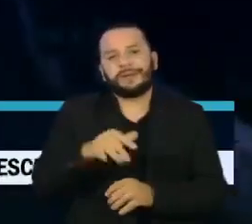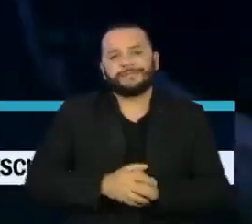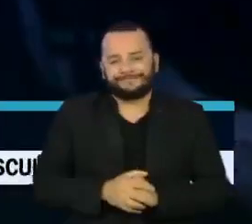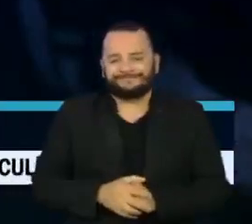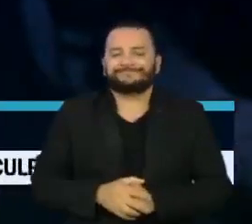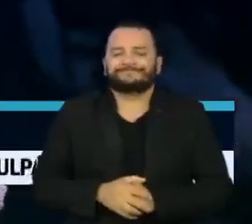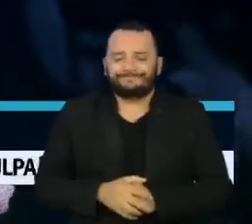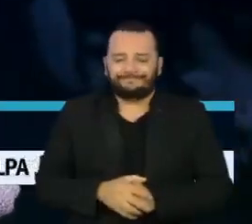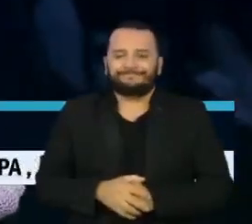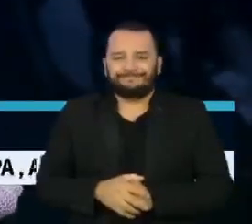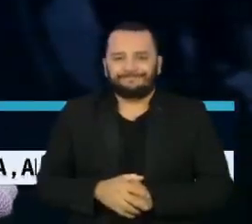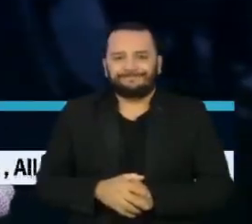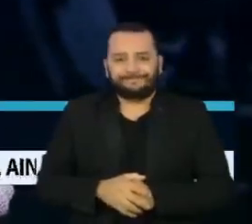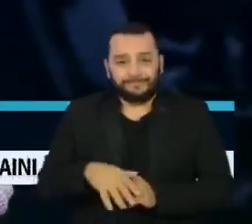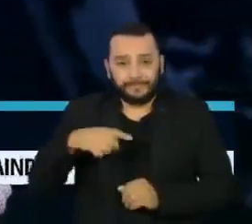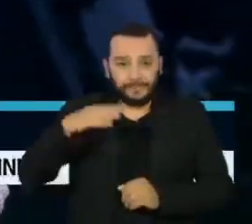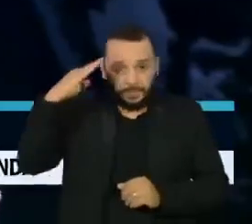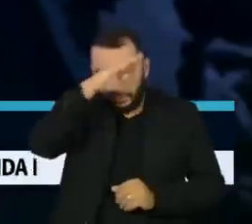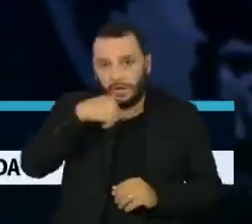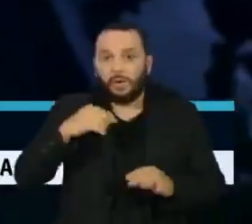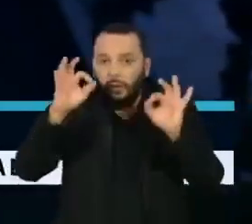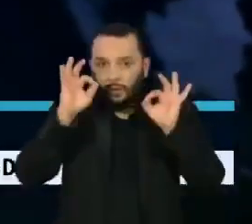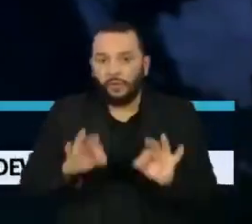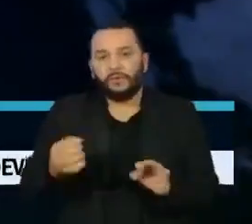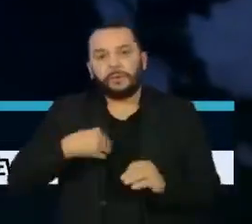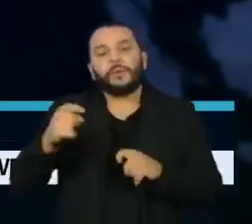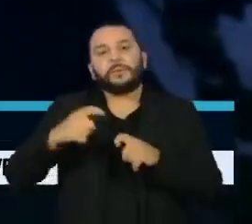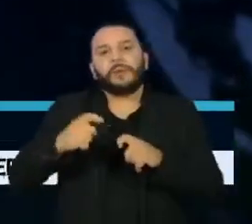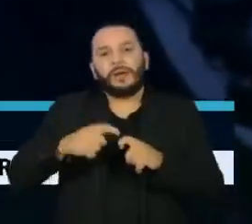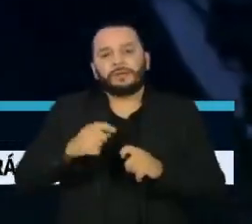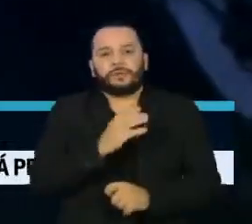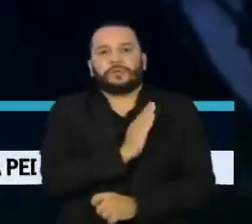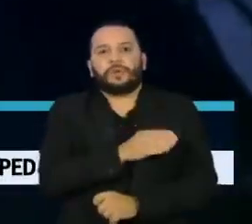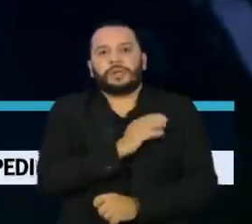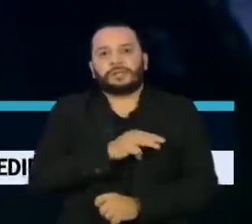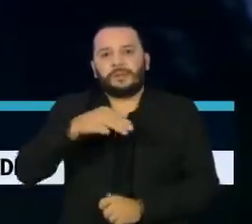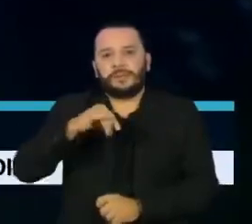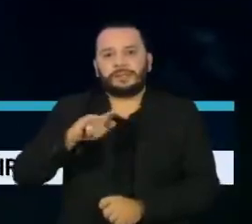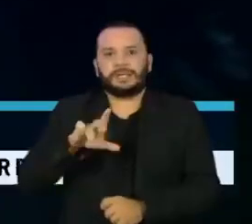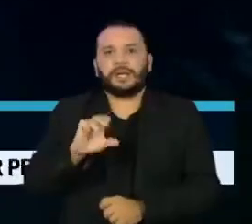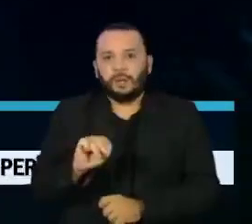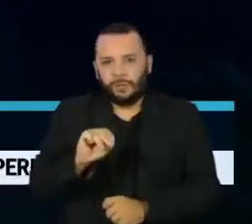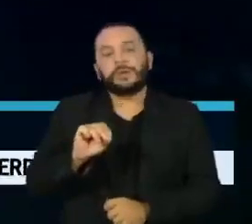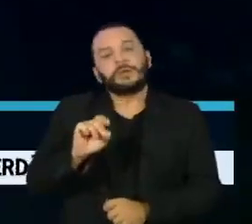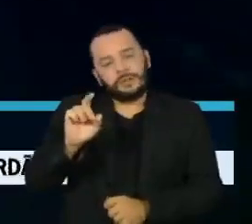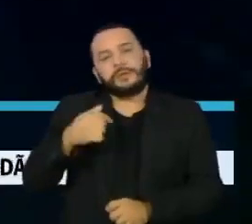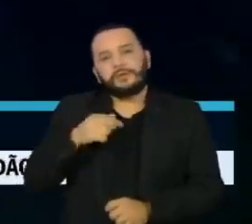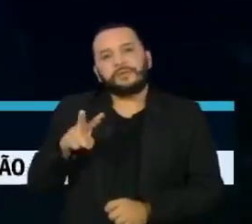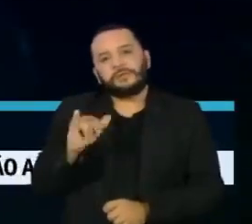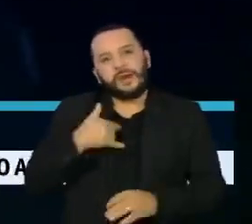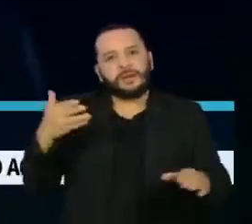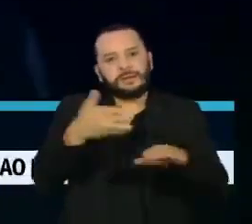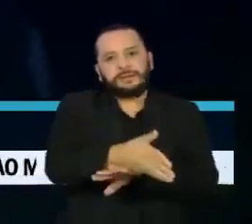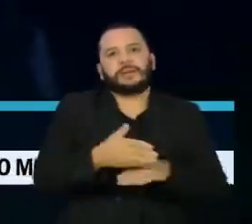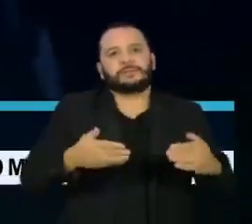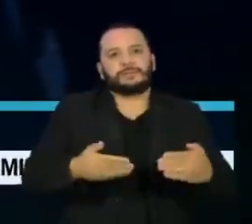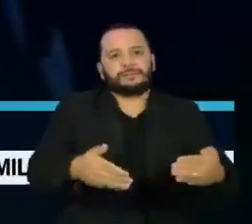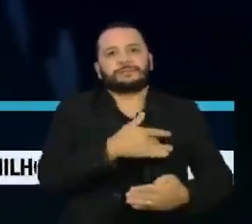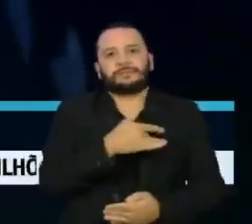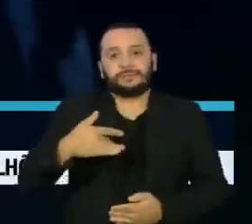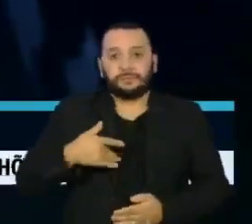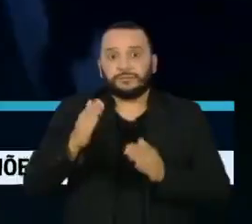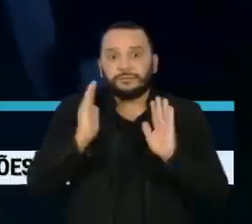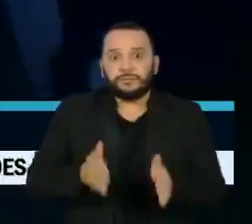Agora há pouco, o presidente Jair Bolsonaro confirmou o nome do médico cardiologista Marcelo Queiroga para o comando do Ministério da Saúde. É